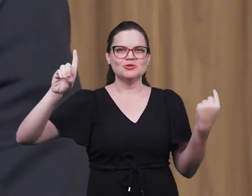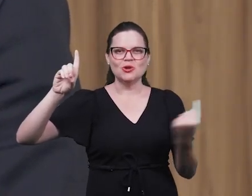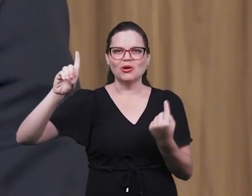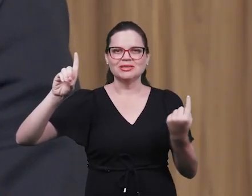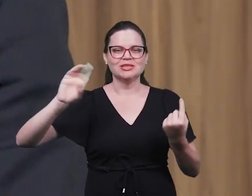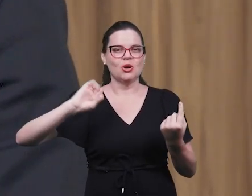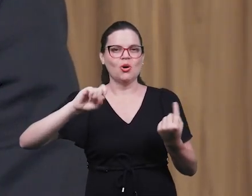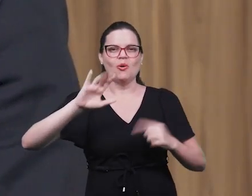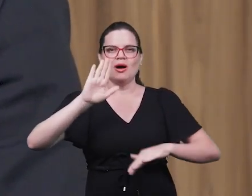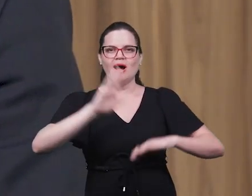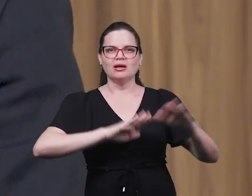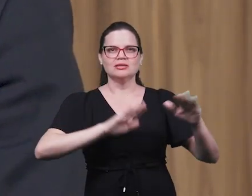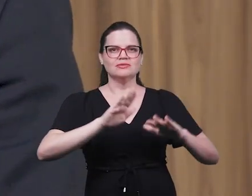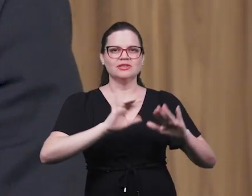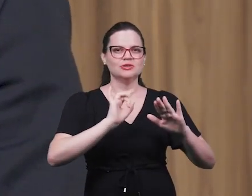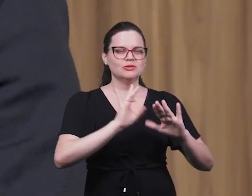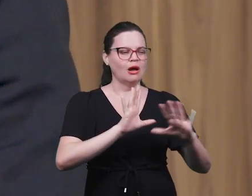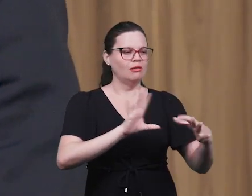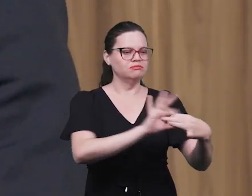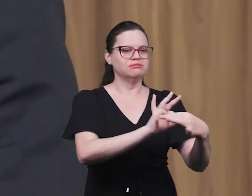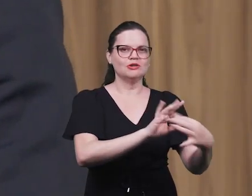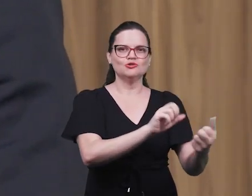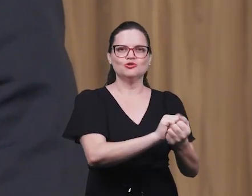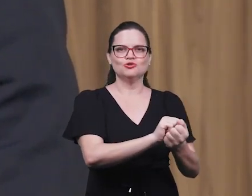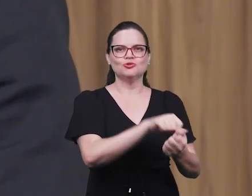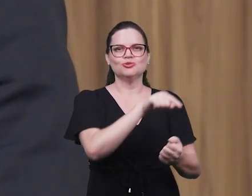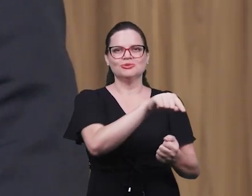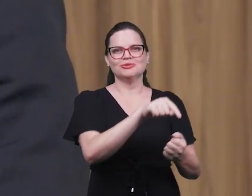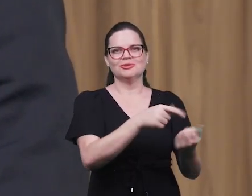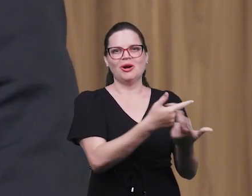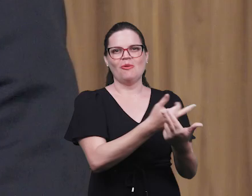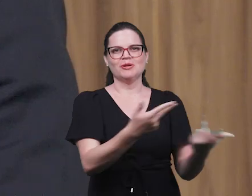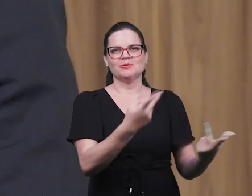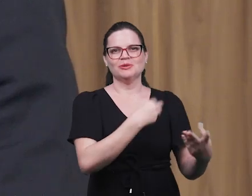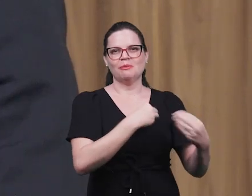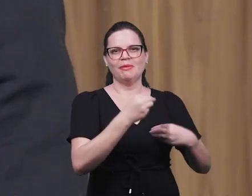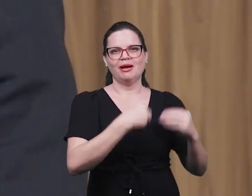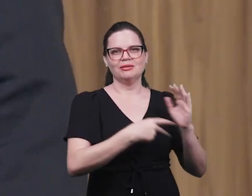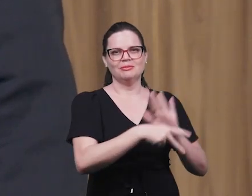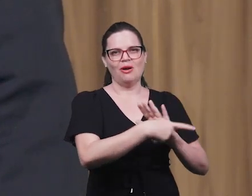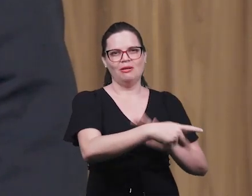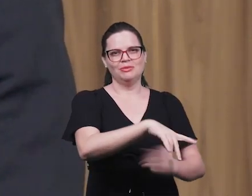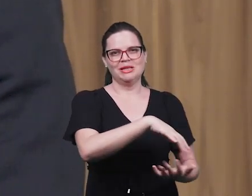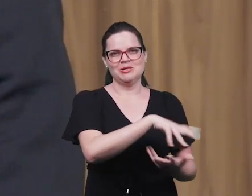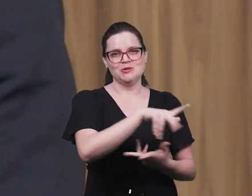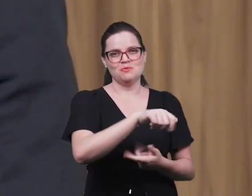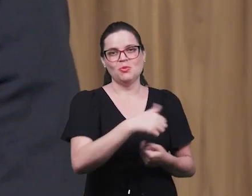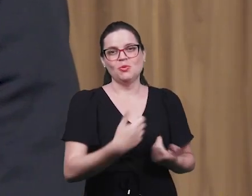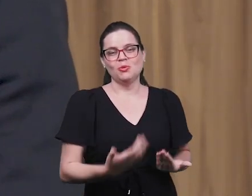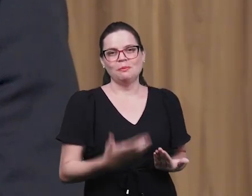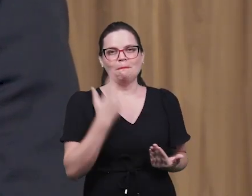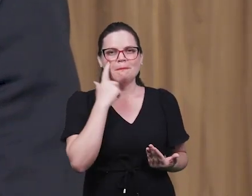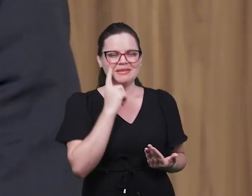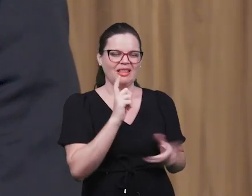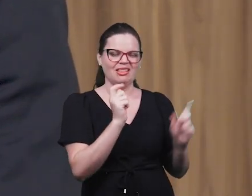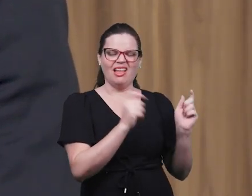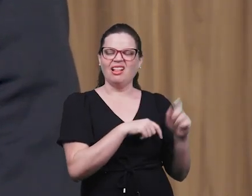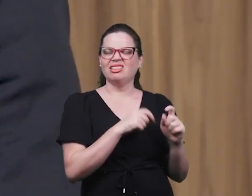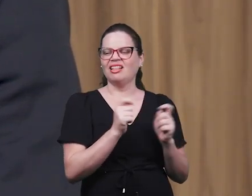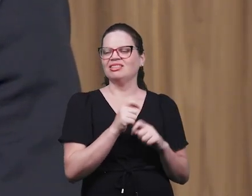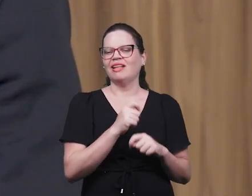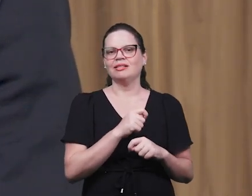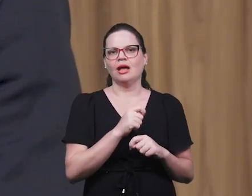vezes apegado àquilo que o mundo oferece, os prazeres dessa vida, achando que isso é o